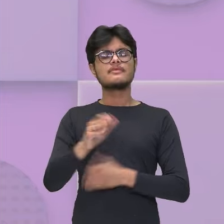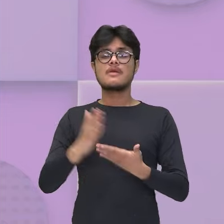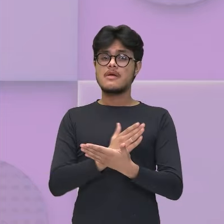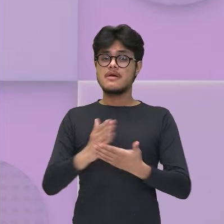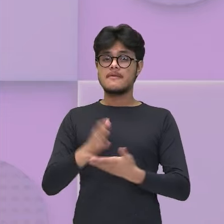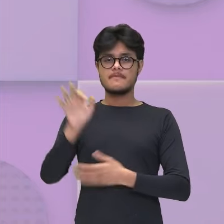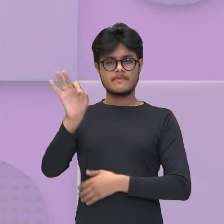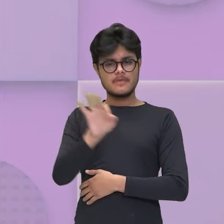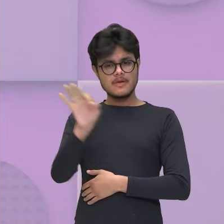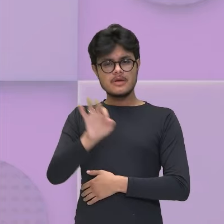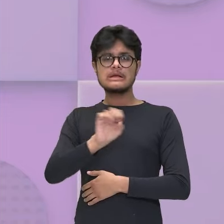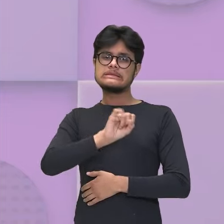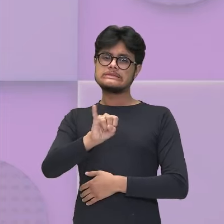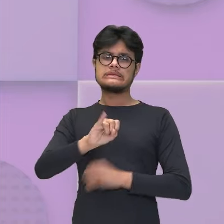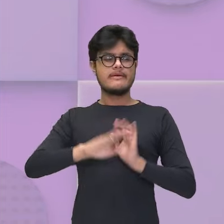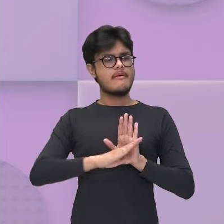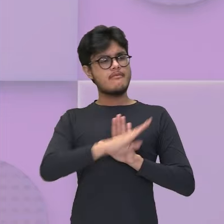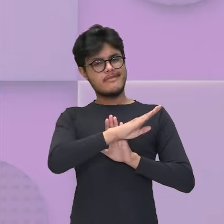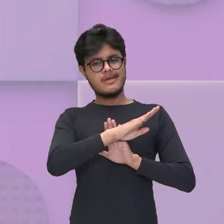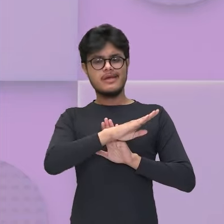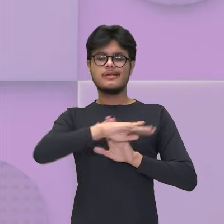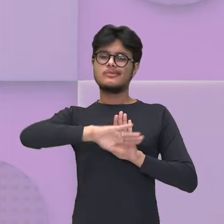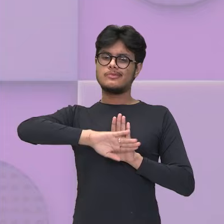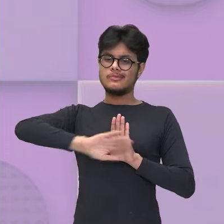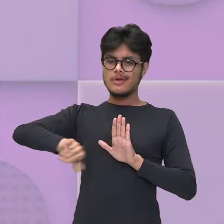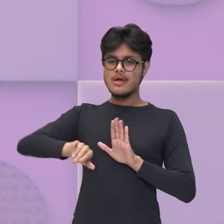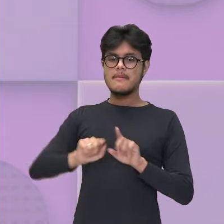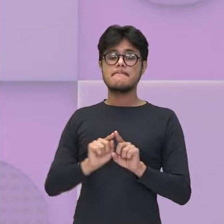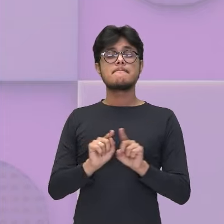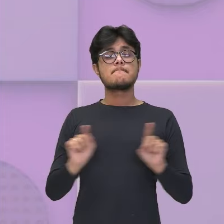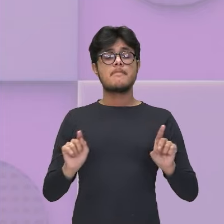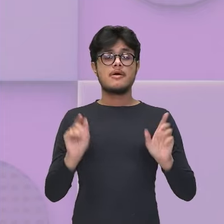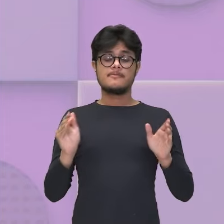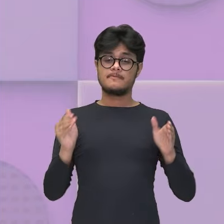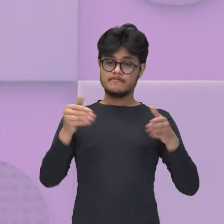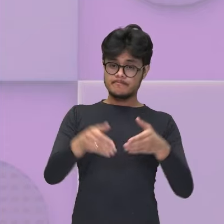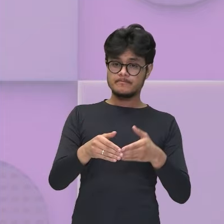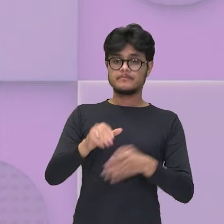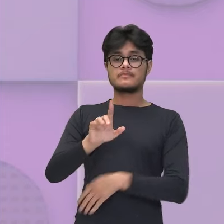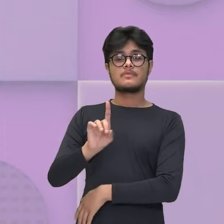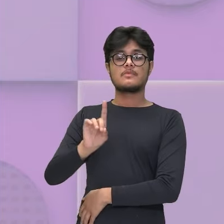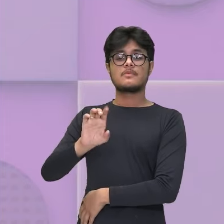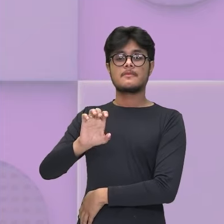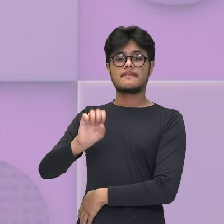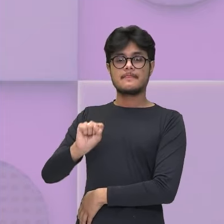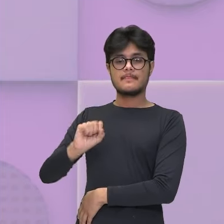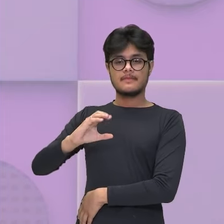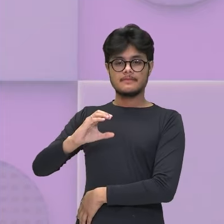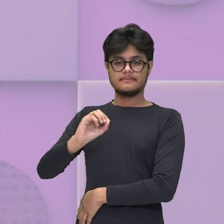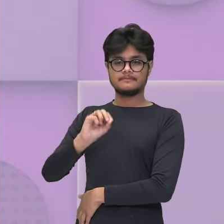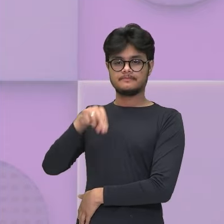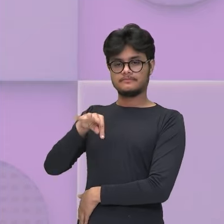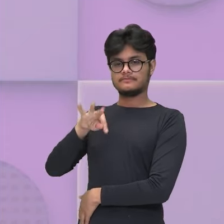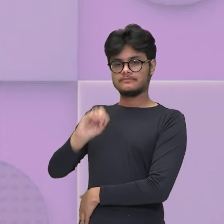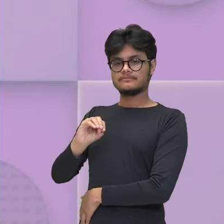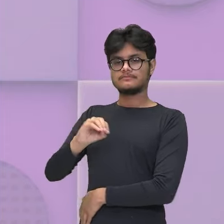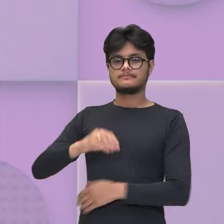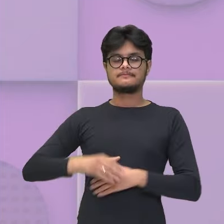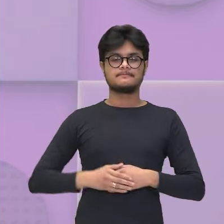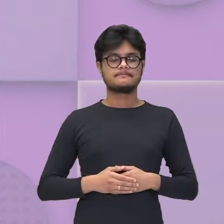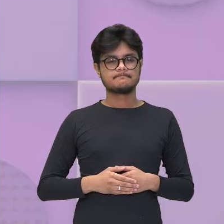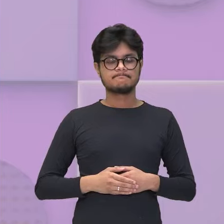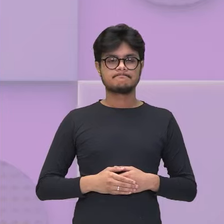percentuais, aumento, desconto, mais especificamente com descontos, beleza? Então, vamos